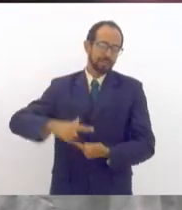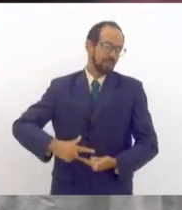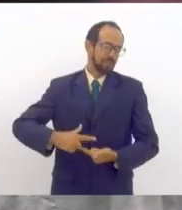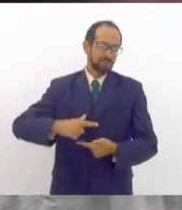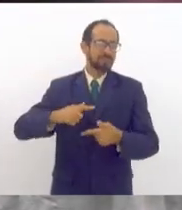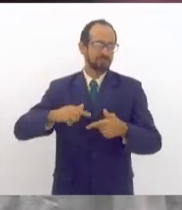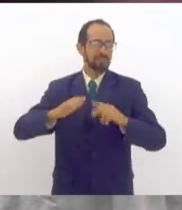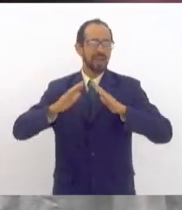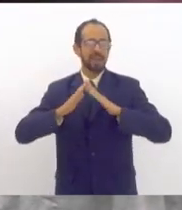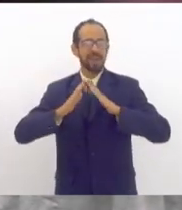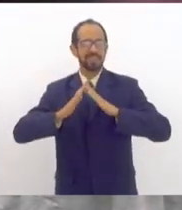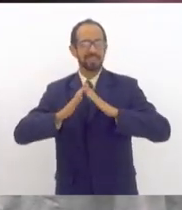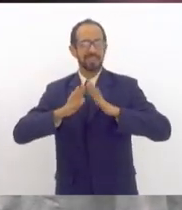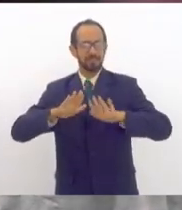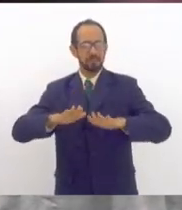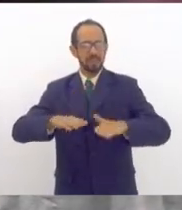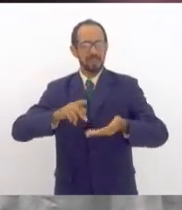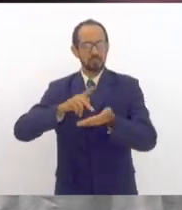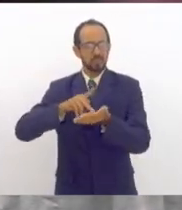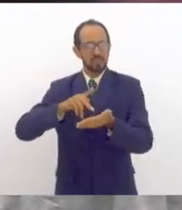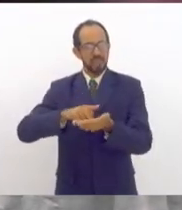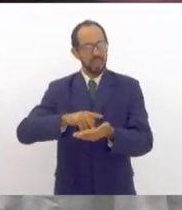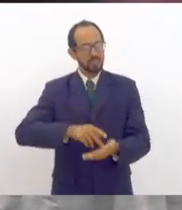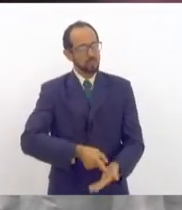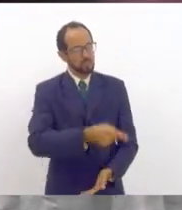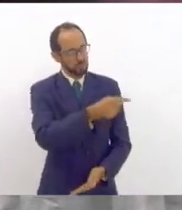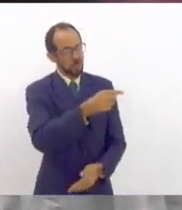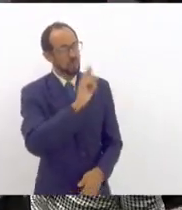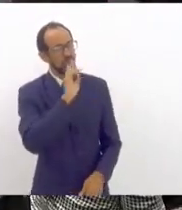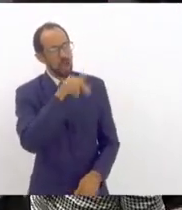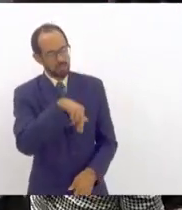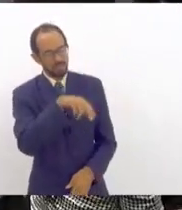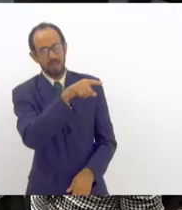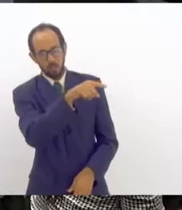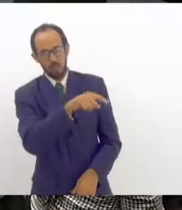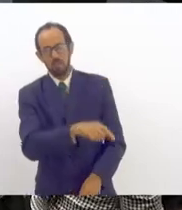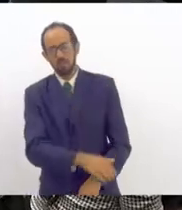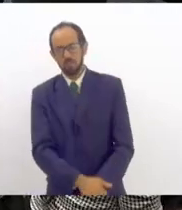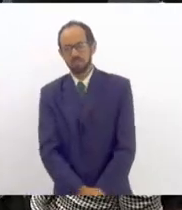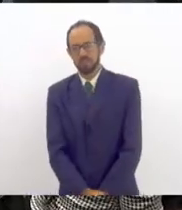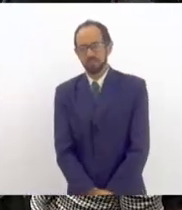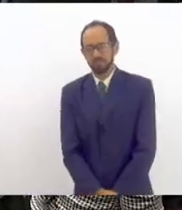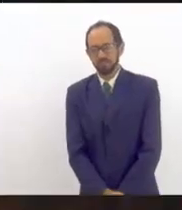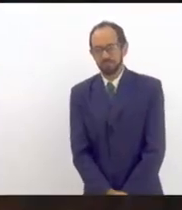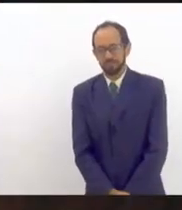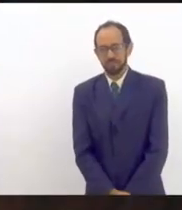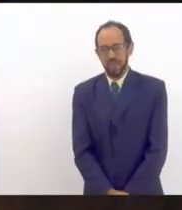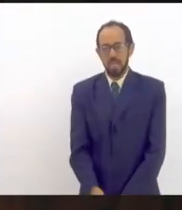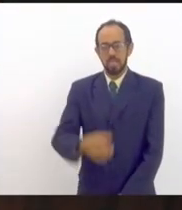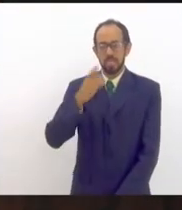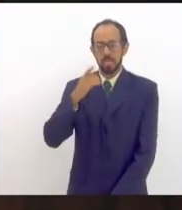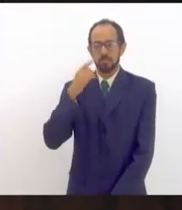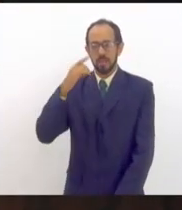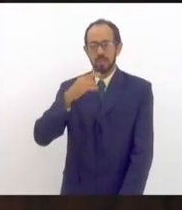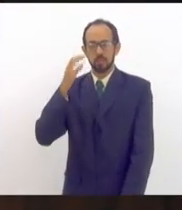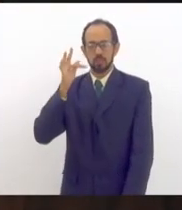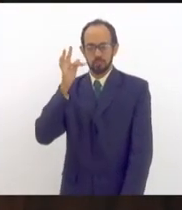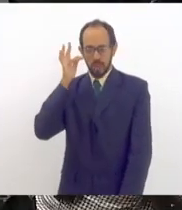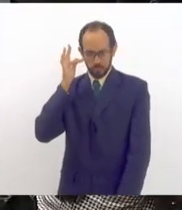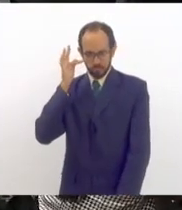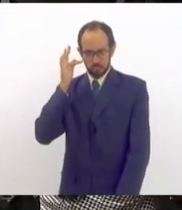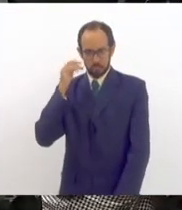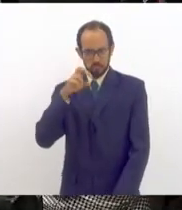mas ao pé da letra vossa excelência tem toda a razão Deputado Flávio Serafim sobre a matéria né